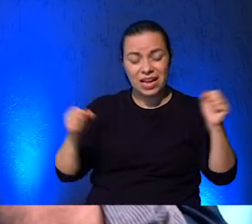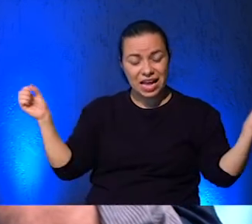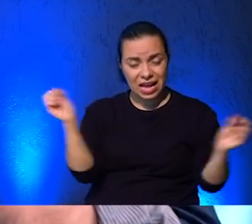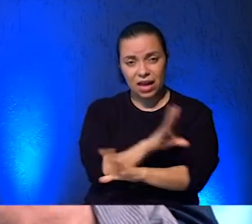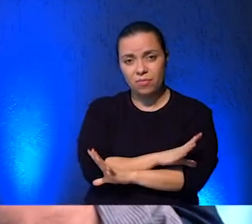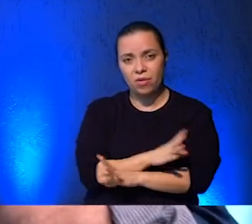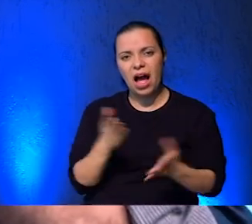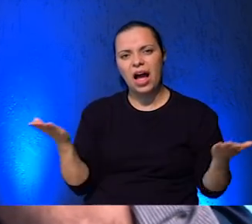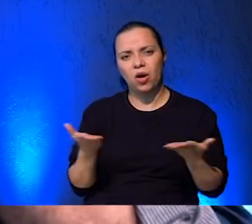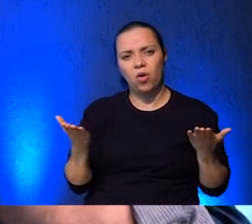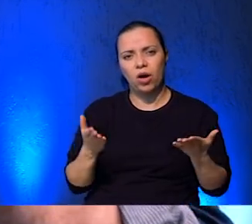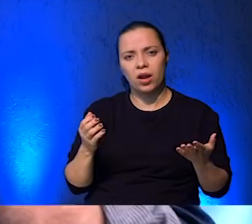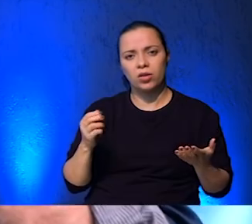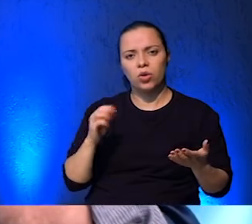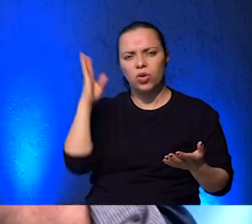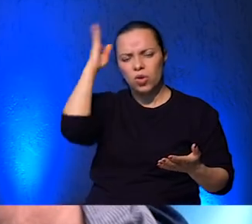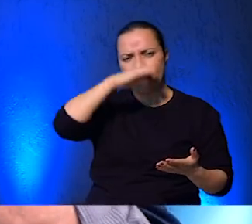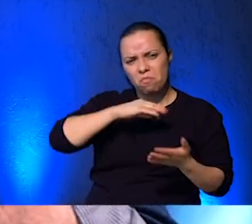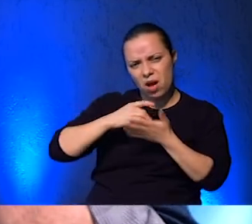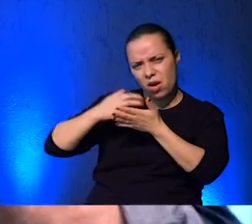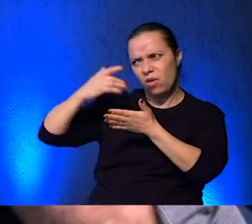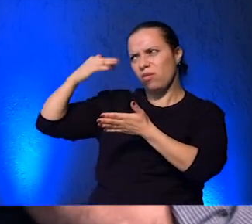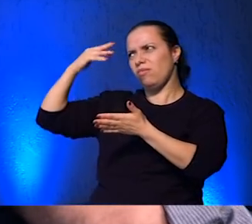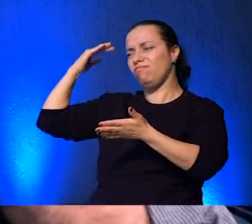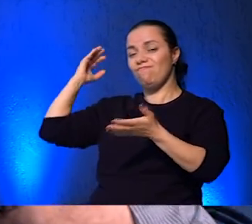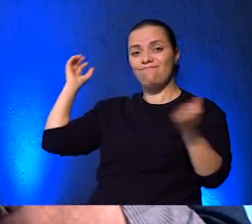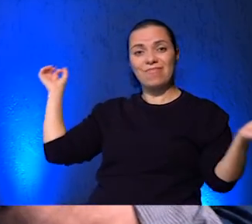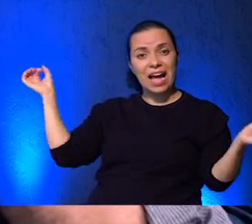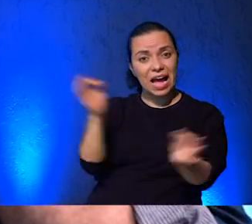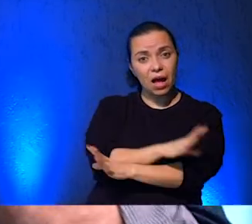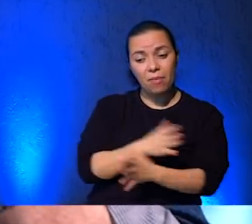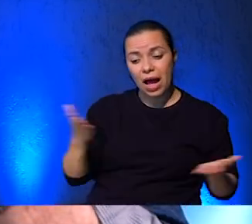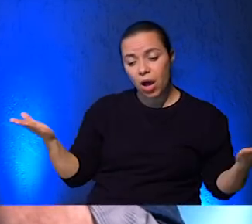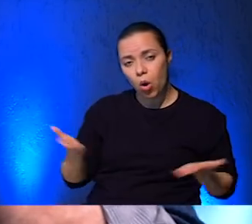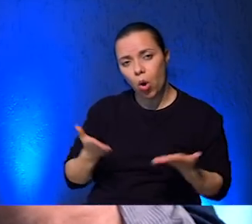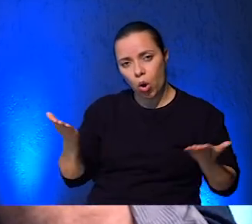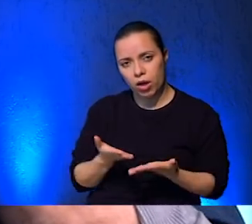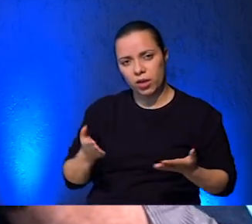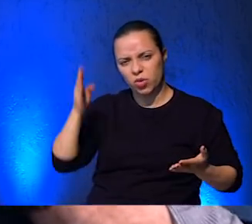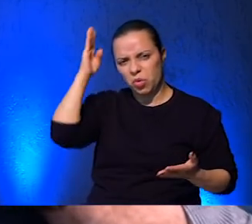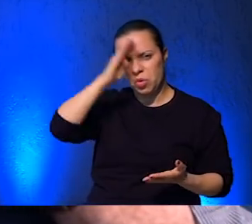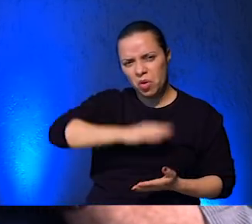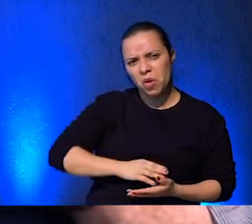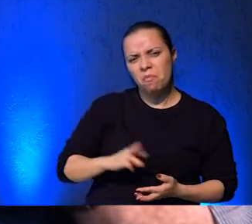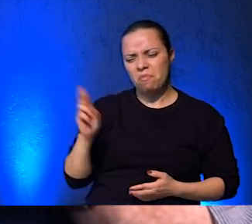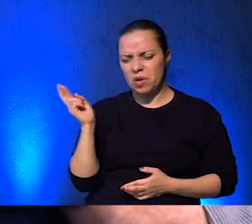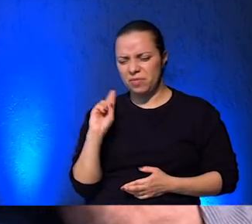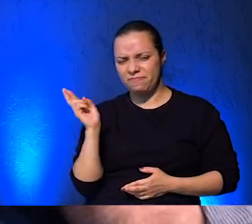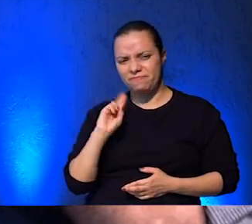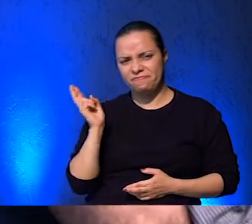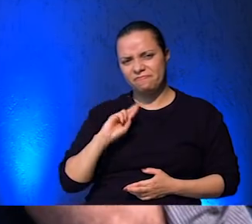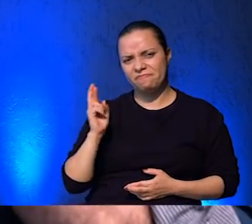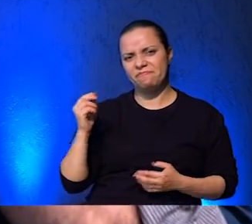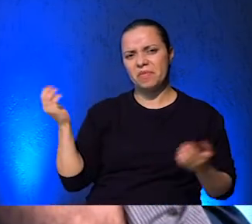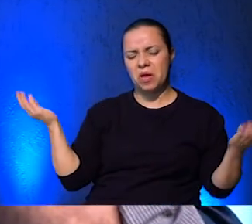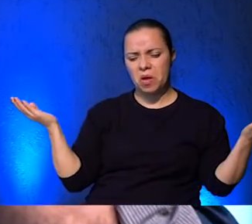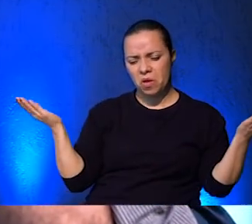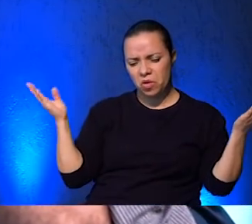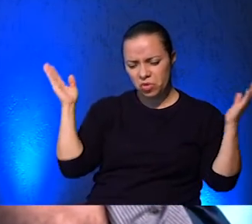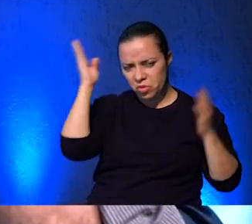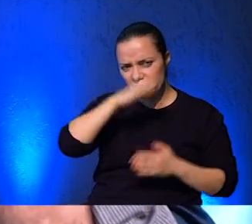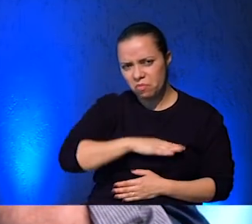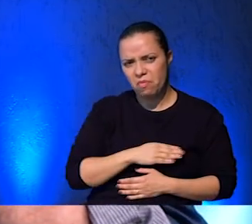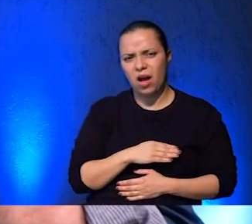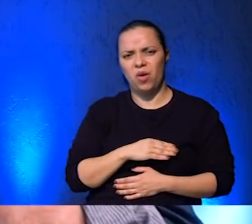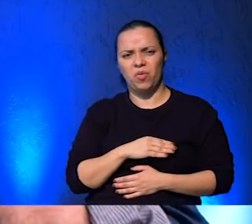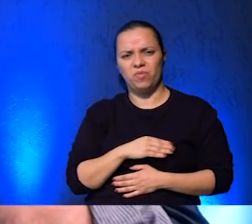do sangue do corpo ferido de jesus meu deus são espiritual física e financeira na tua vida eu declaro